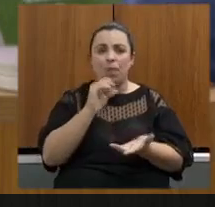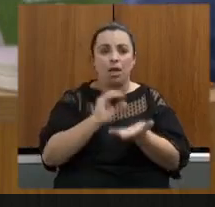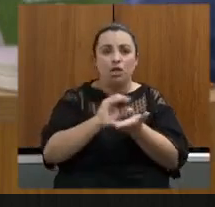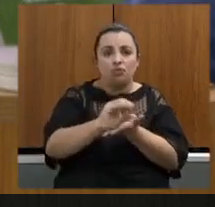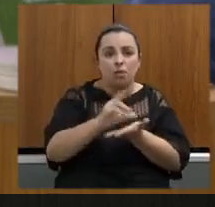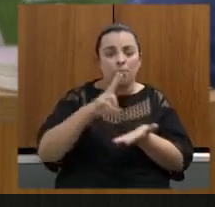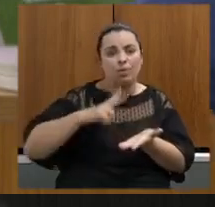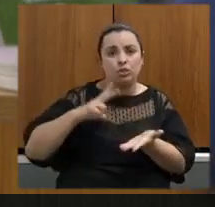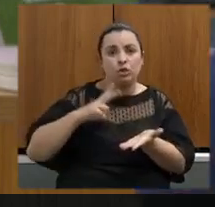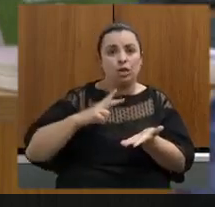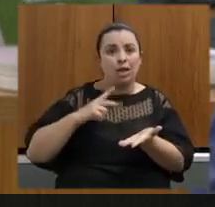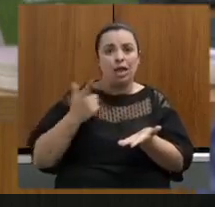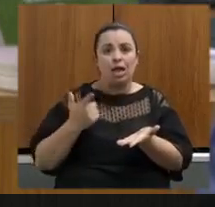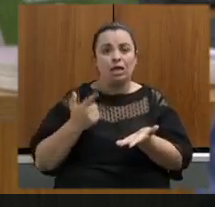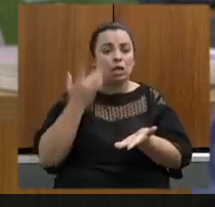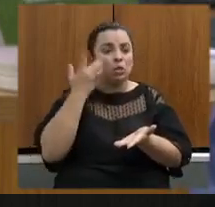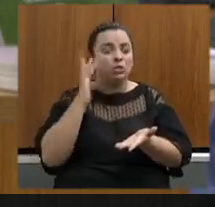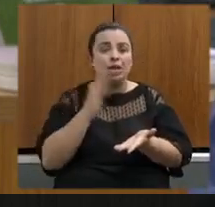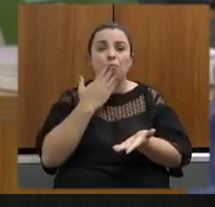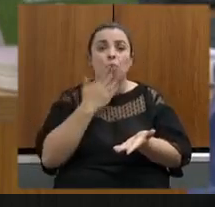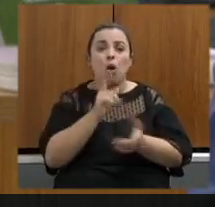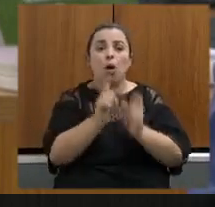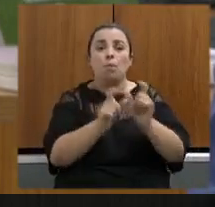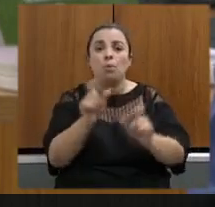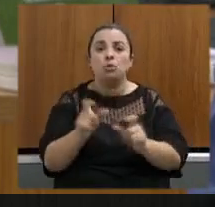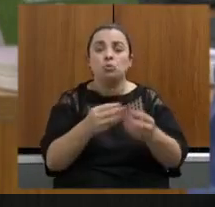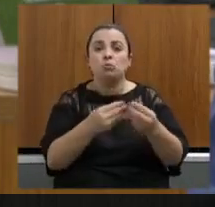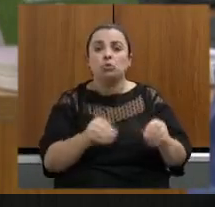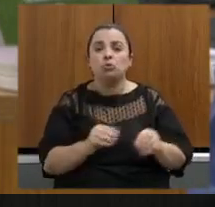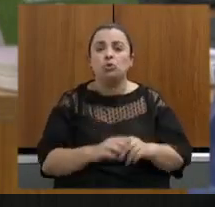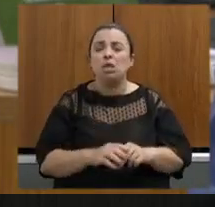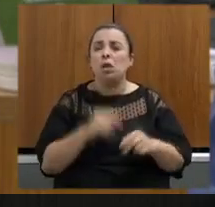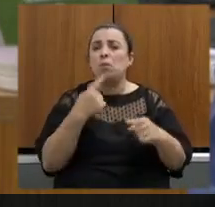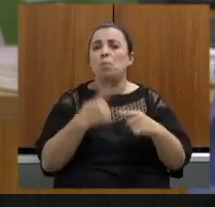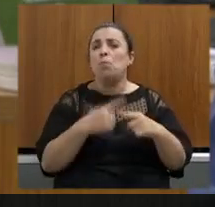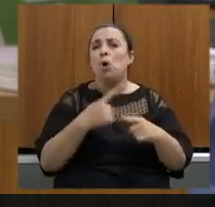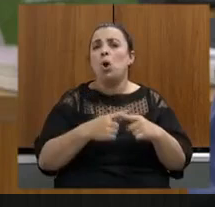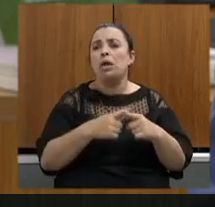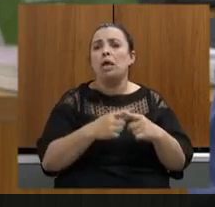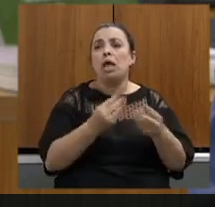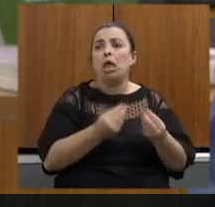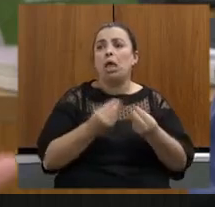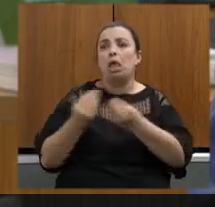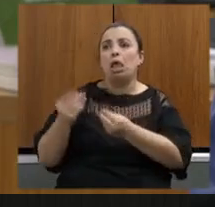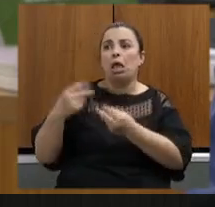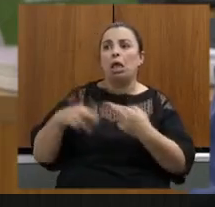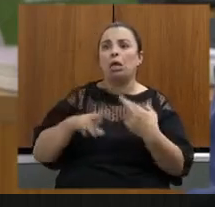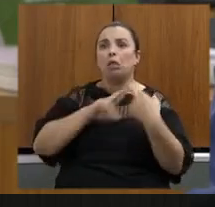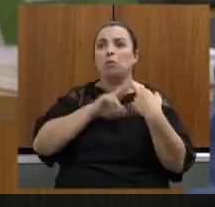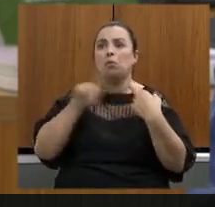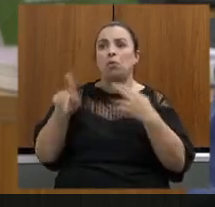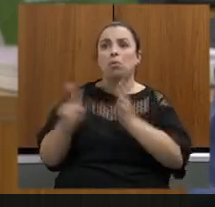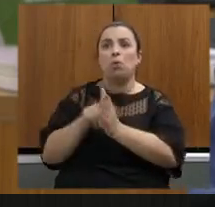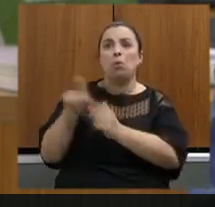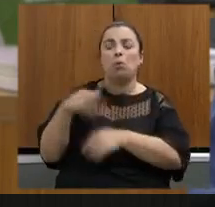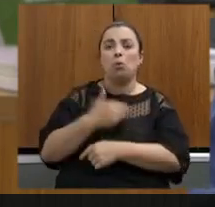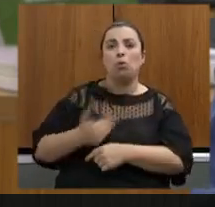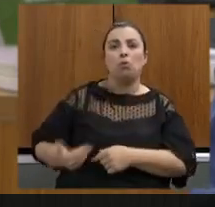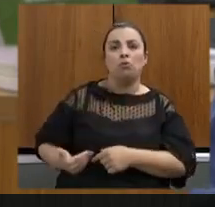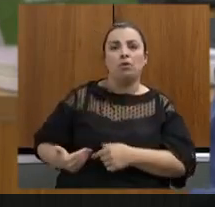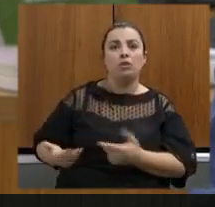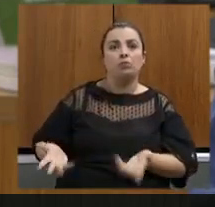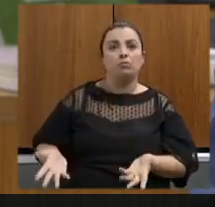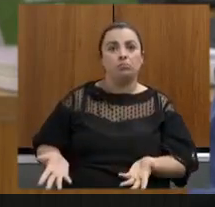hoje não sabe identificar os reais atingidos E por que que passaria isso para gente já que ela ficou com o volume do